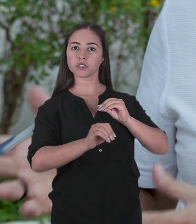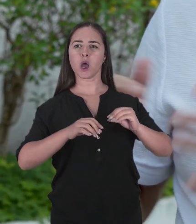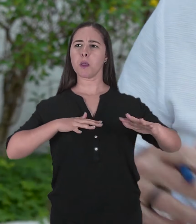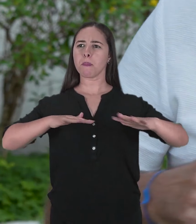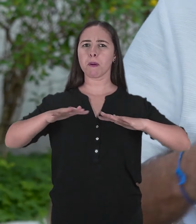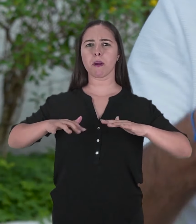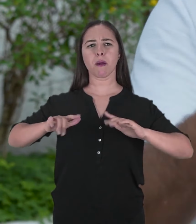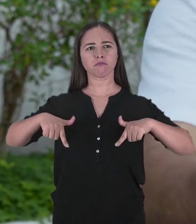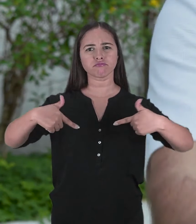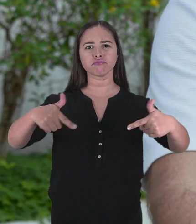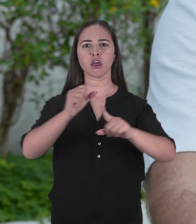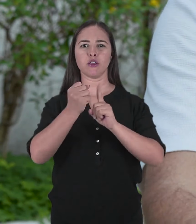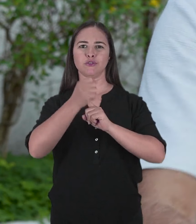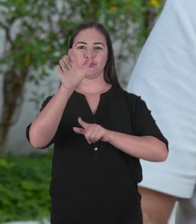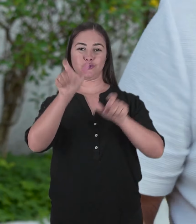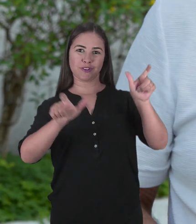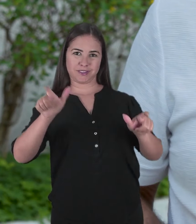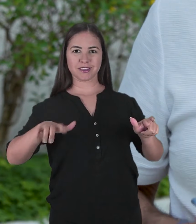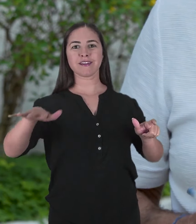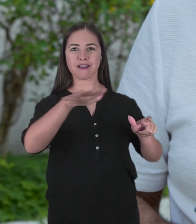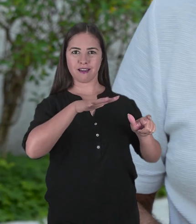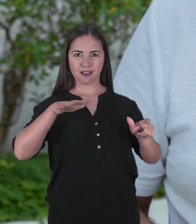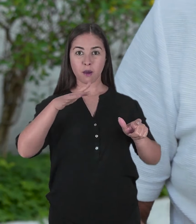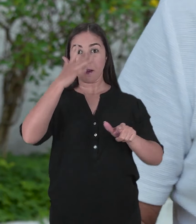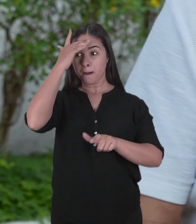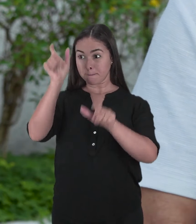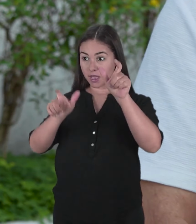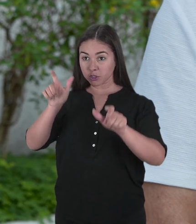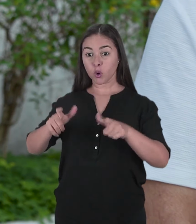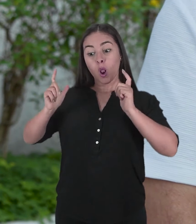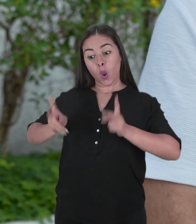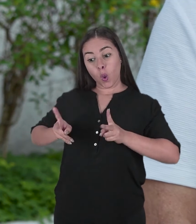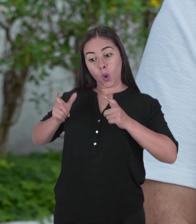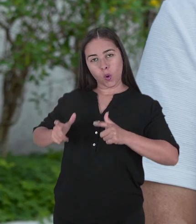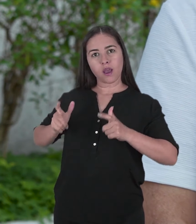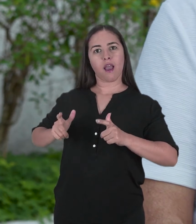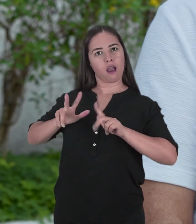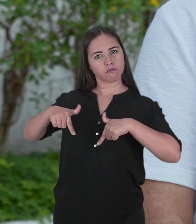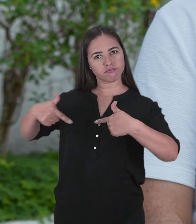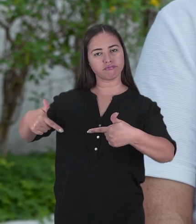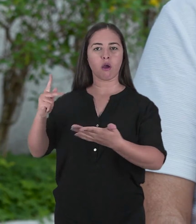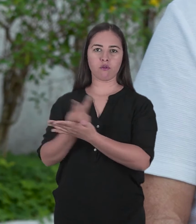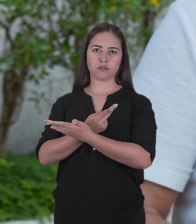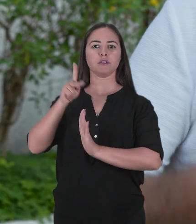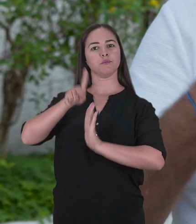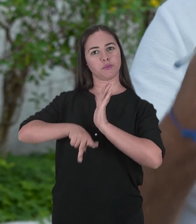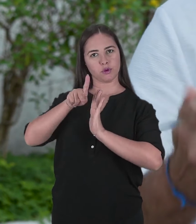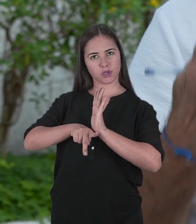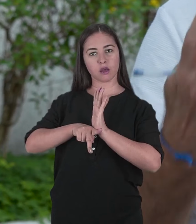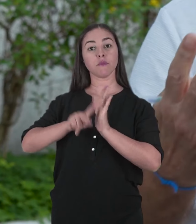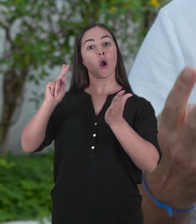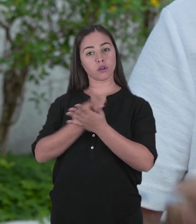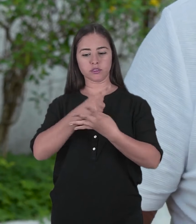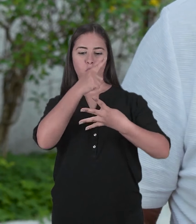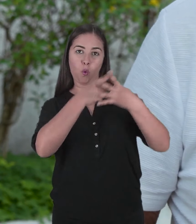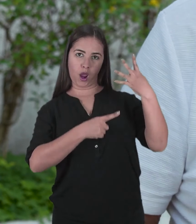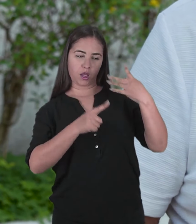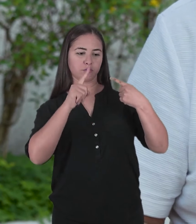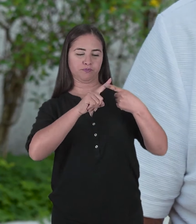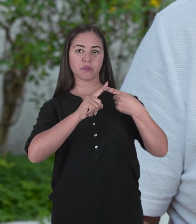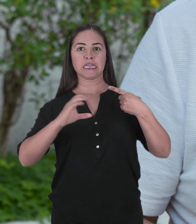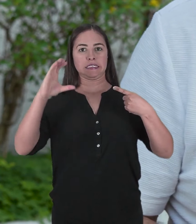social, envolvendo os atores dos locais onde o projeto ia ser desenvolvido, né? E foi desenvolvido em 4